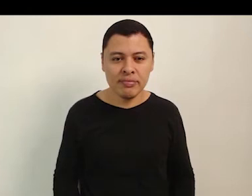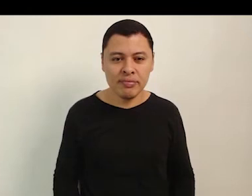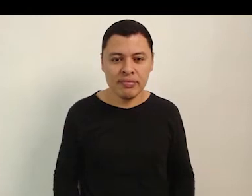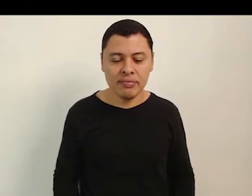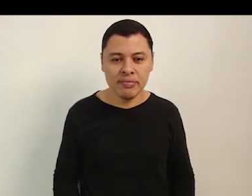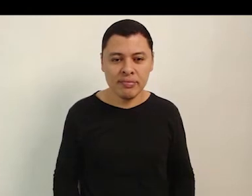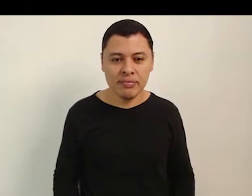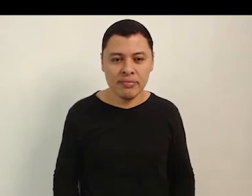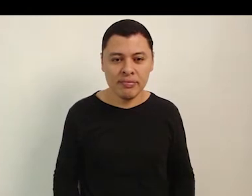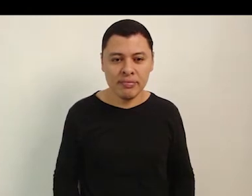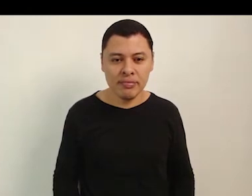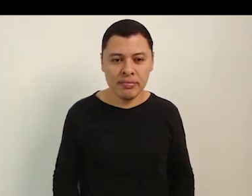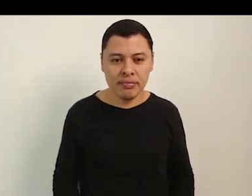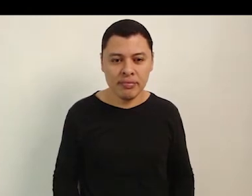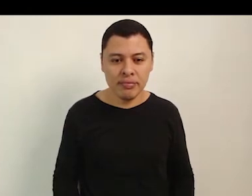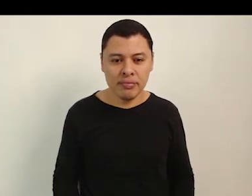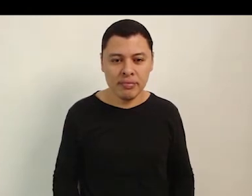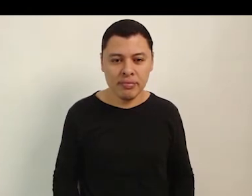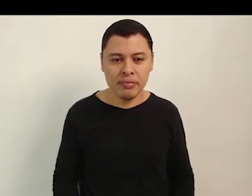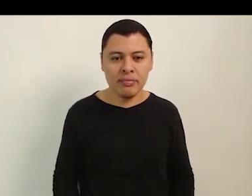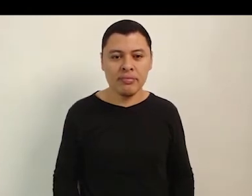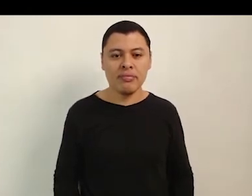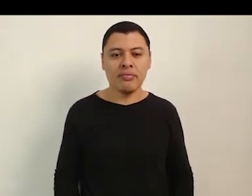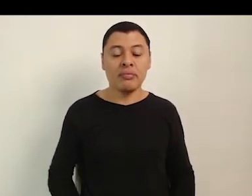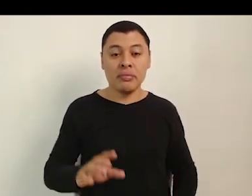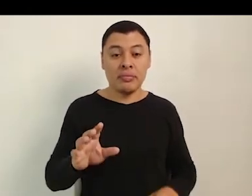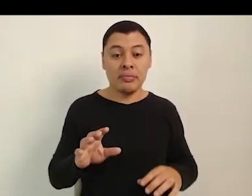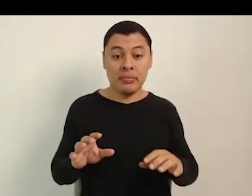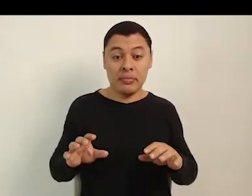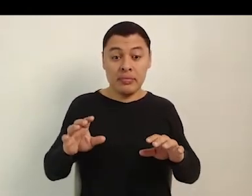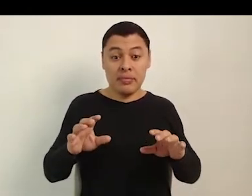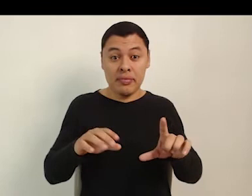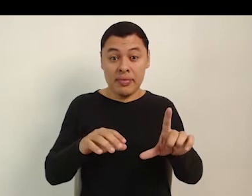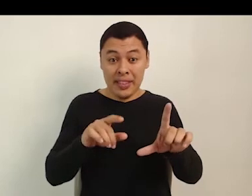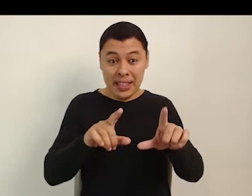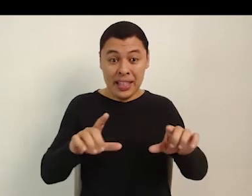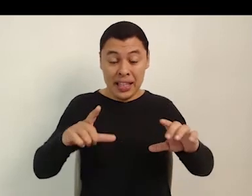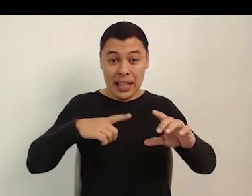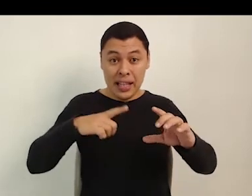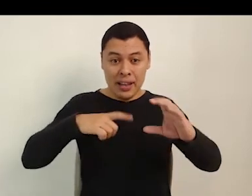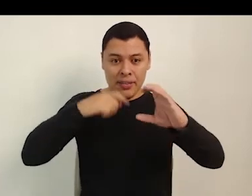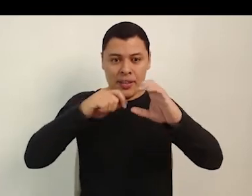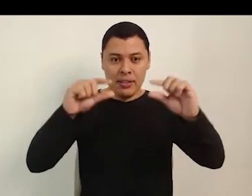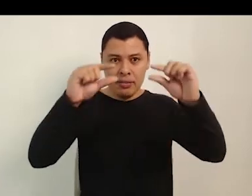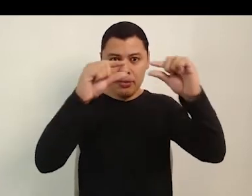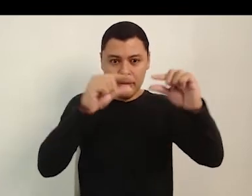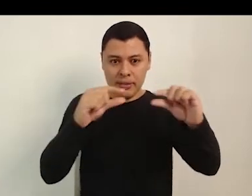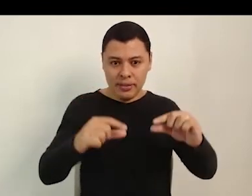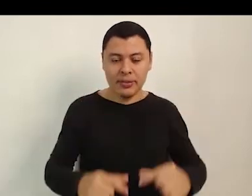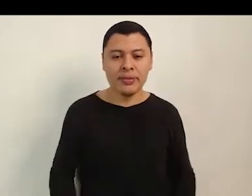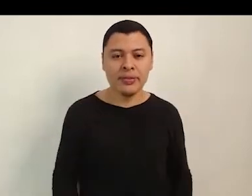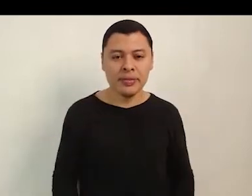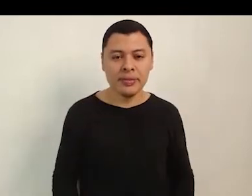Agora sim. Conhecendo a linha Braille. Durante a narração, o vídeo possui imagens ilustrativas.